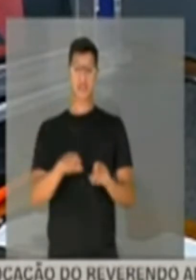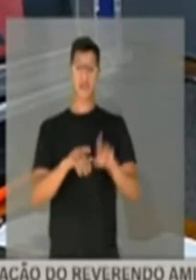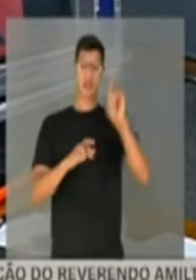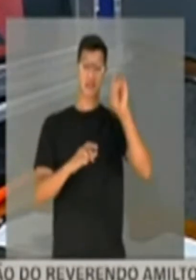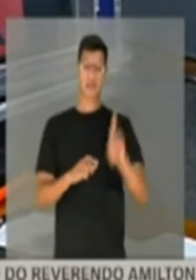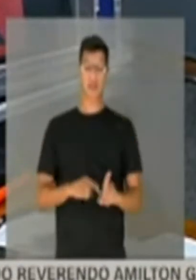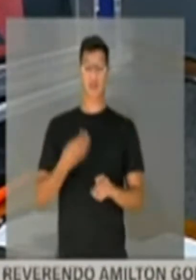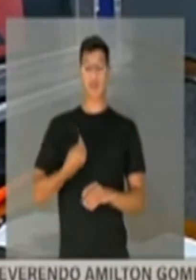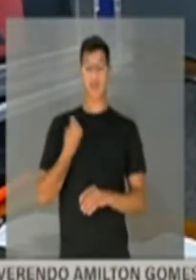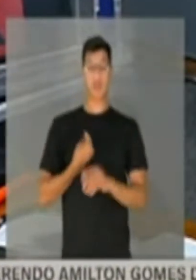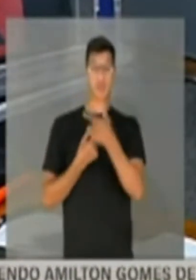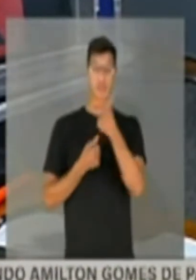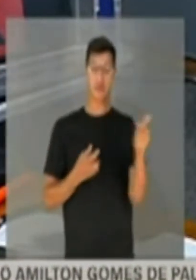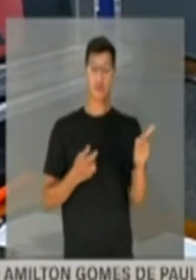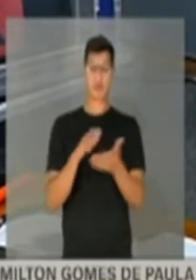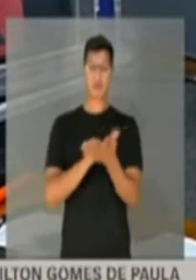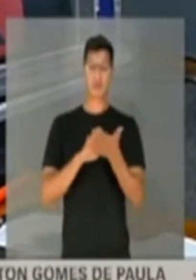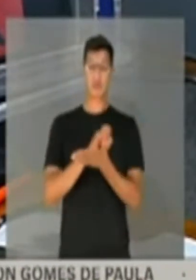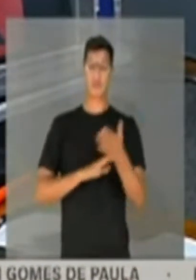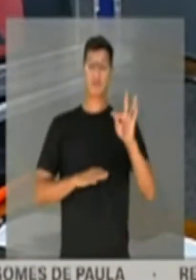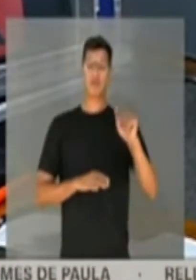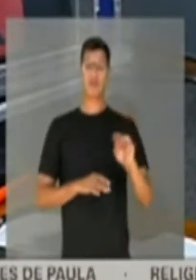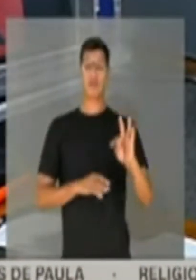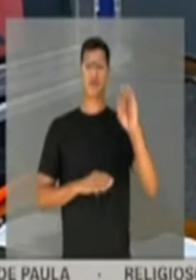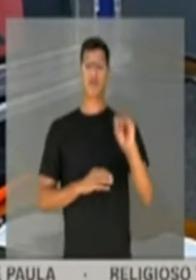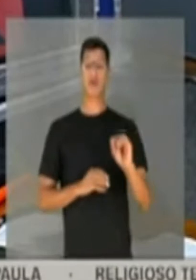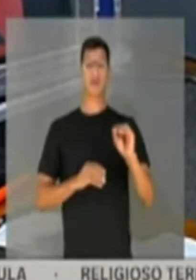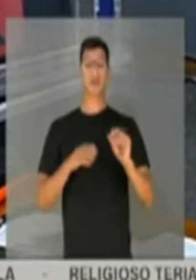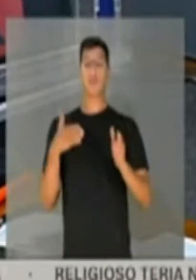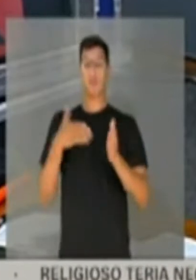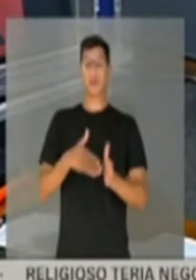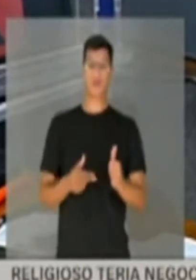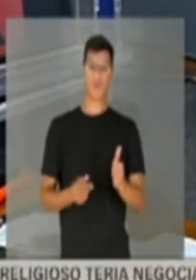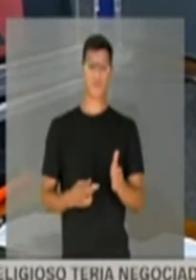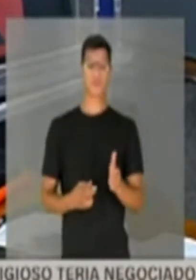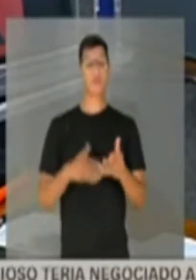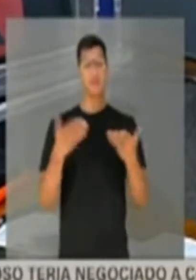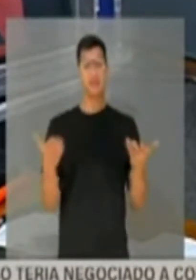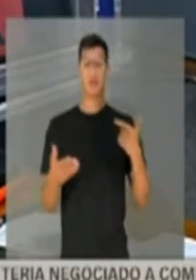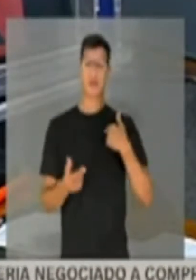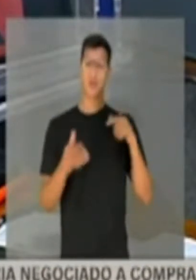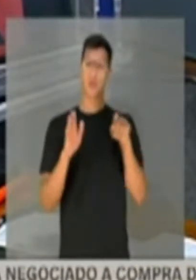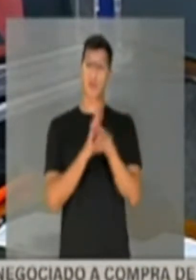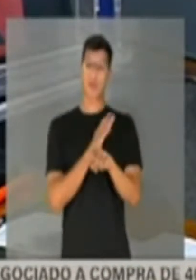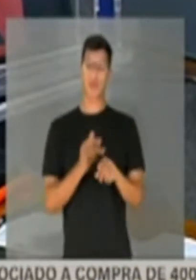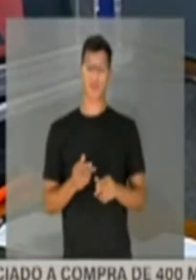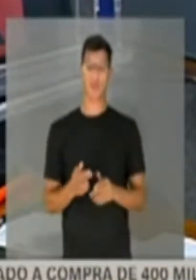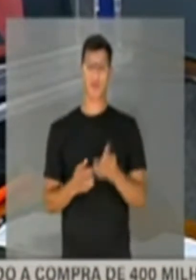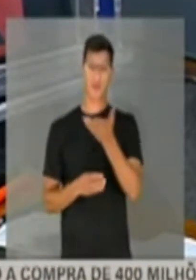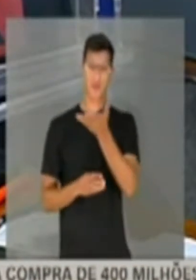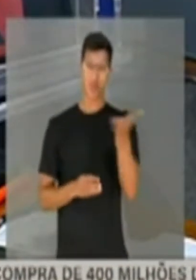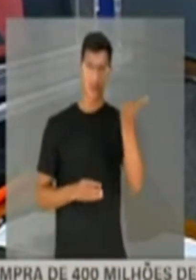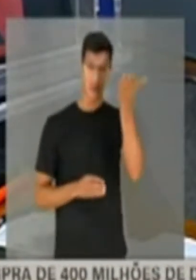declaração de inexistência de fatos impeditivos. Então, eu pergunto,